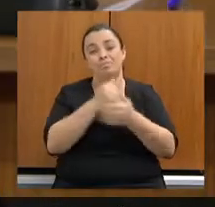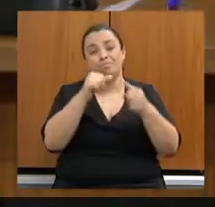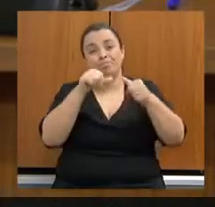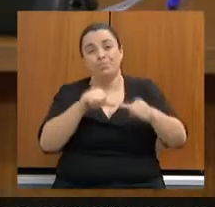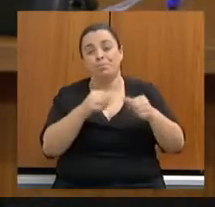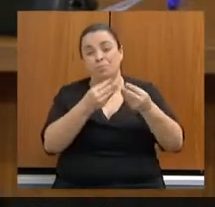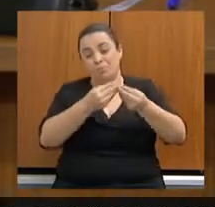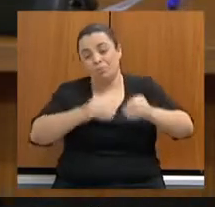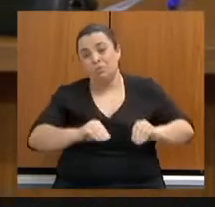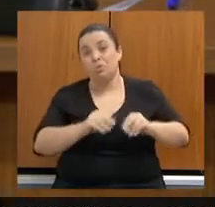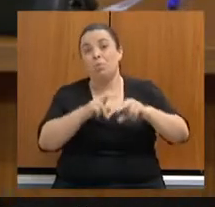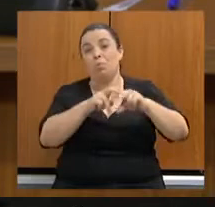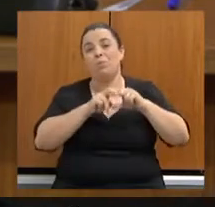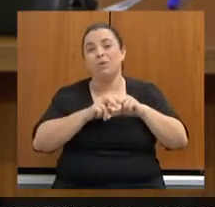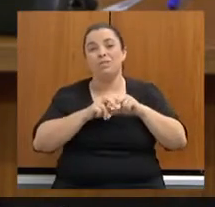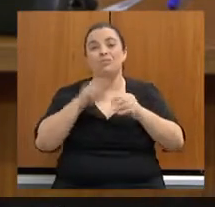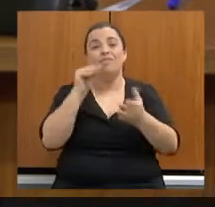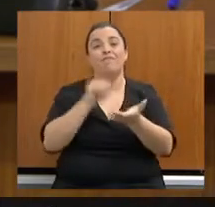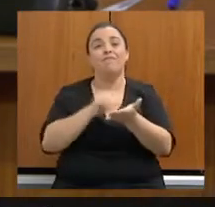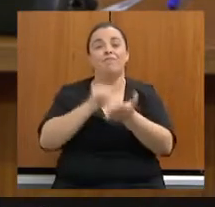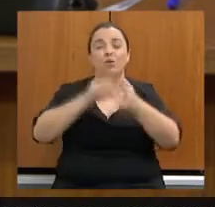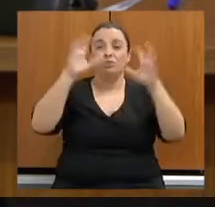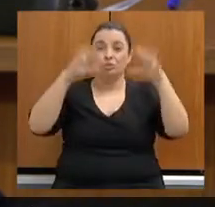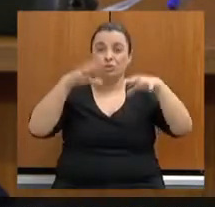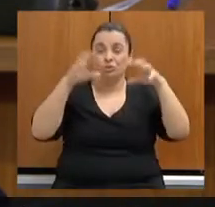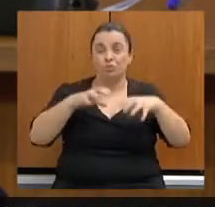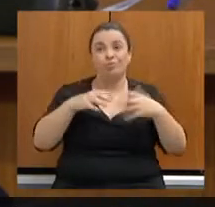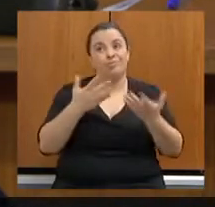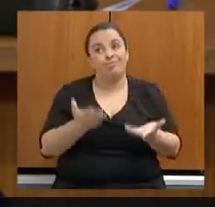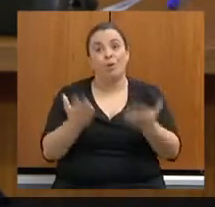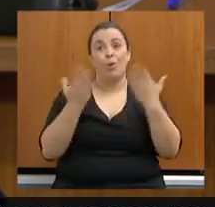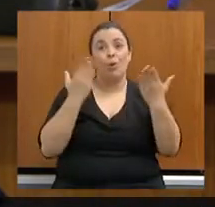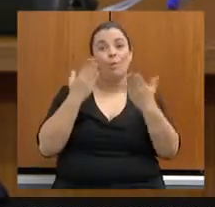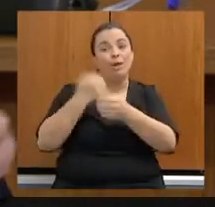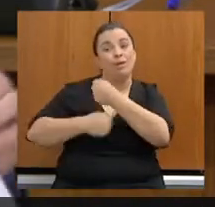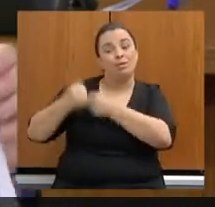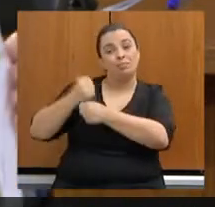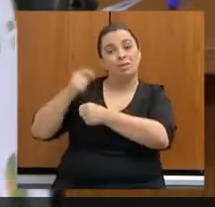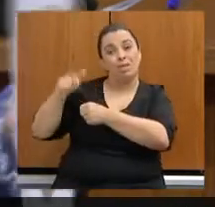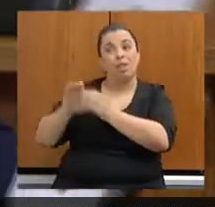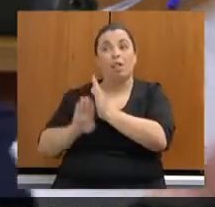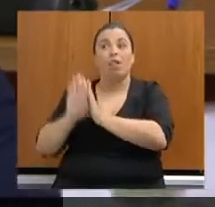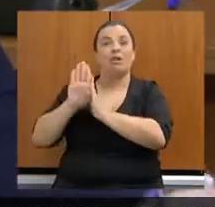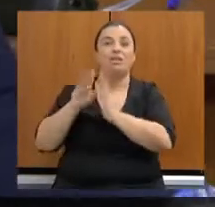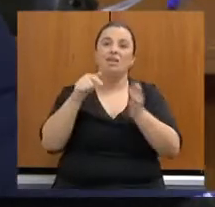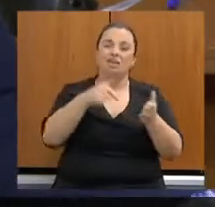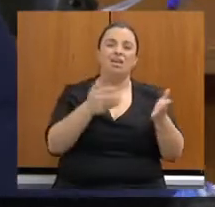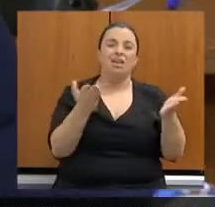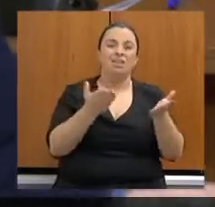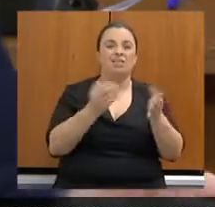e por isso a gente não vai ter esse crescimento tão grande quanto nós tivemos em 2020